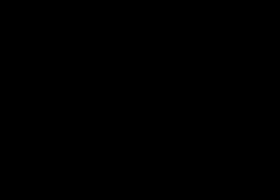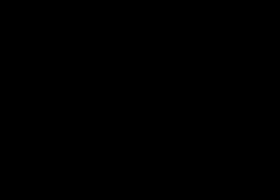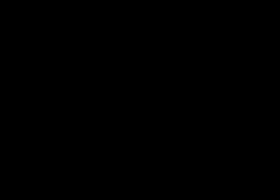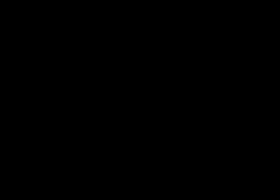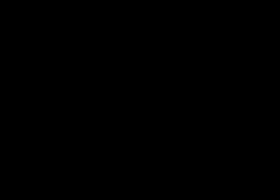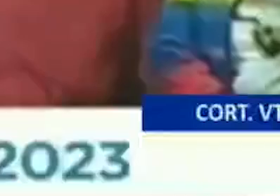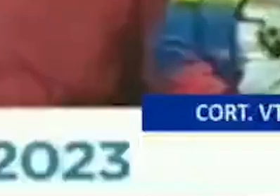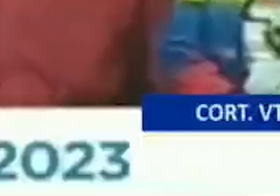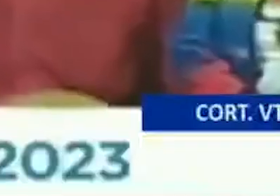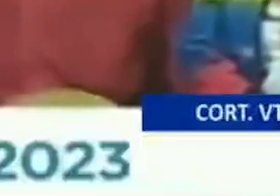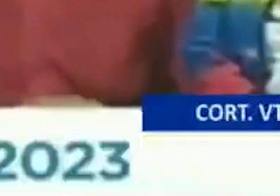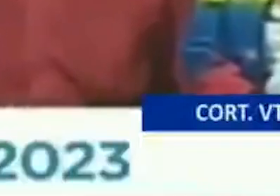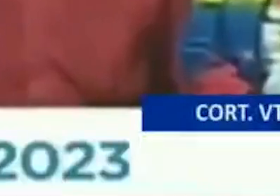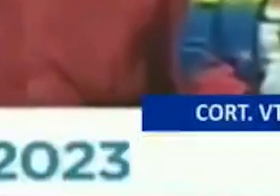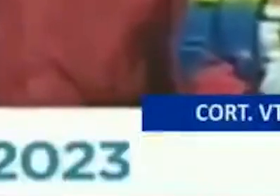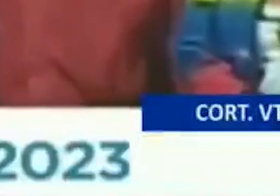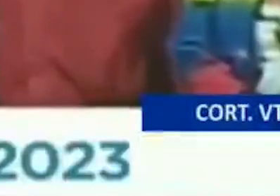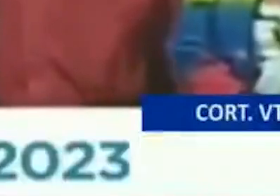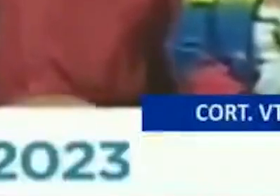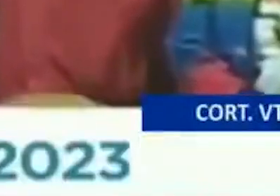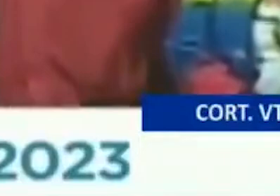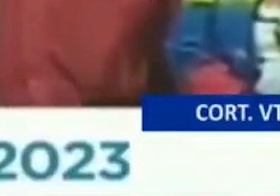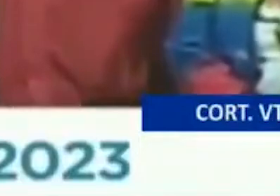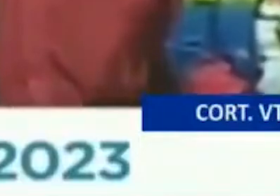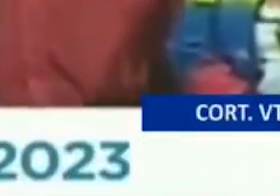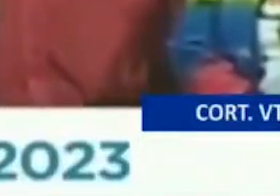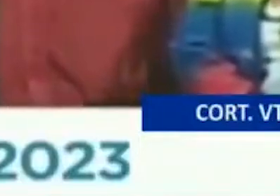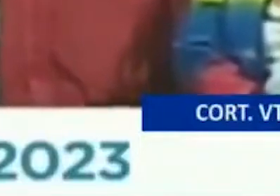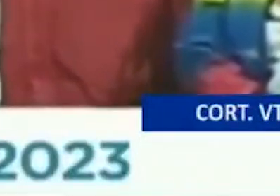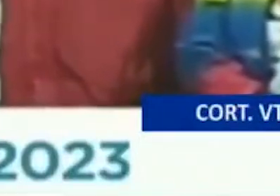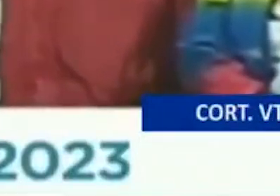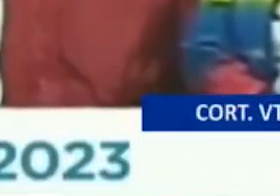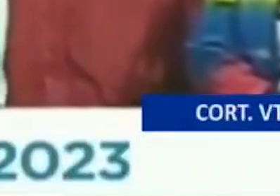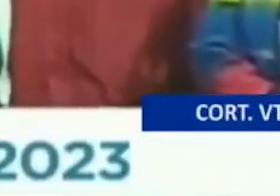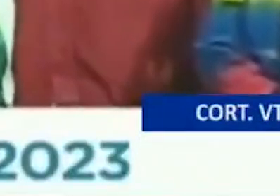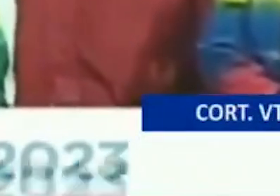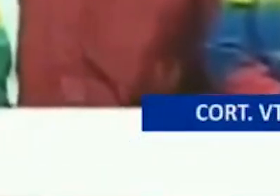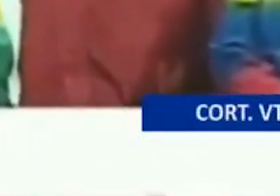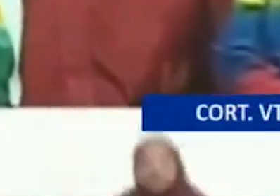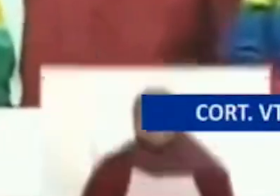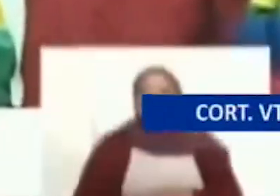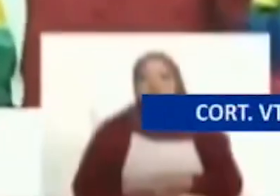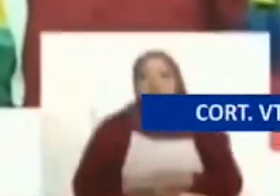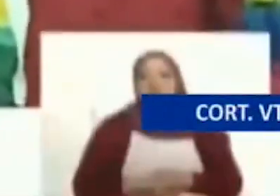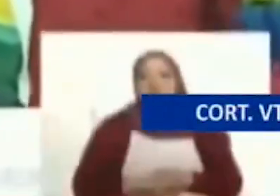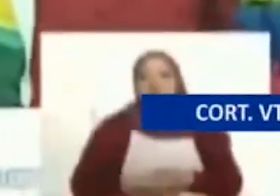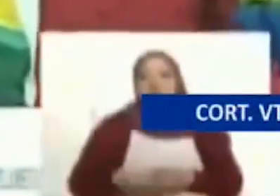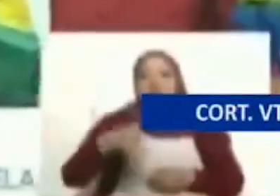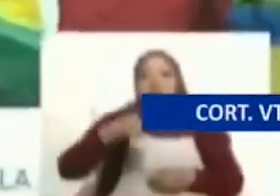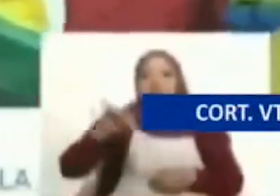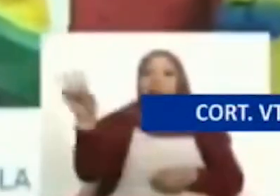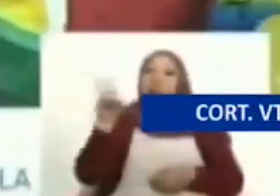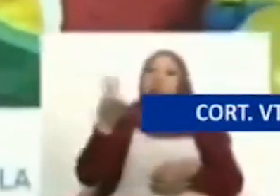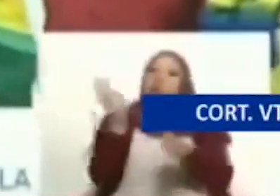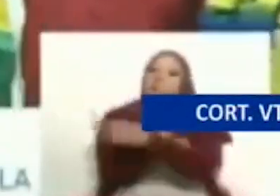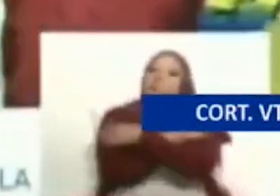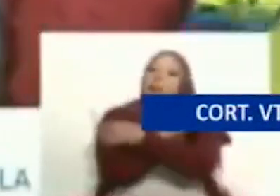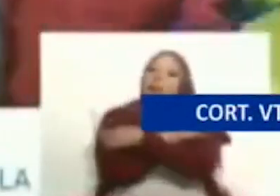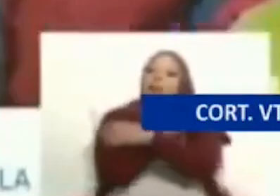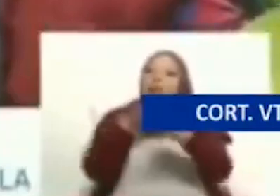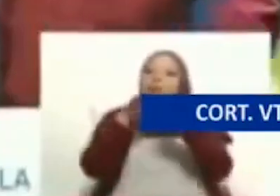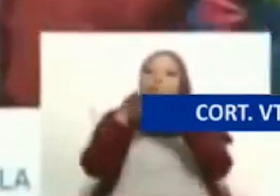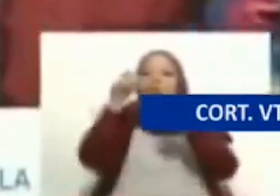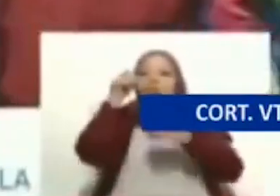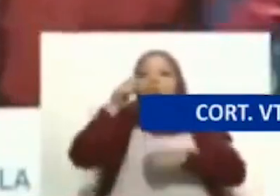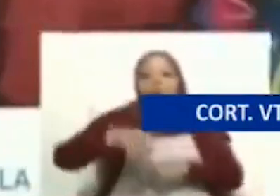urnas. 10 milhões dos cerca de 20 milhões de eleitores da Venezuela votaram. O partido opositor de Leopoldo Lopes,